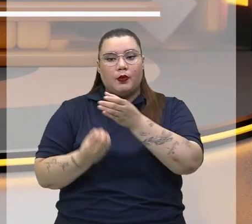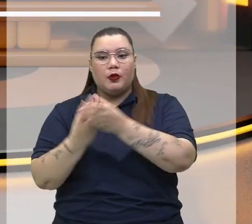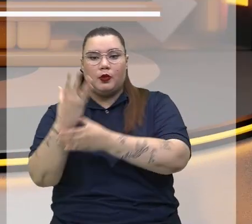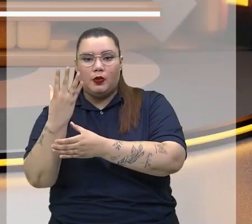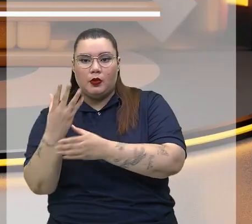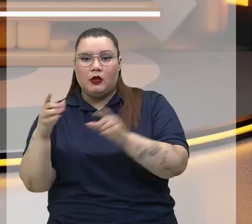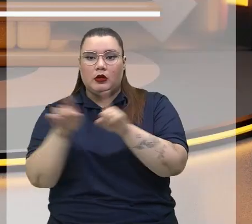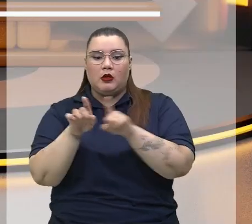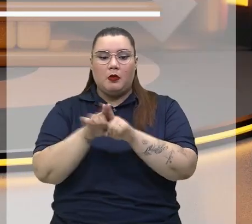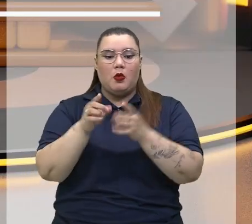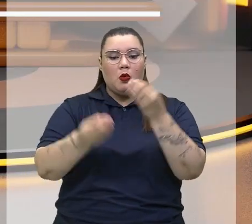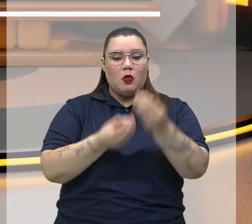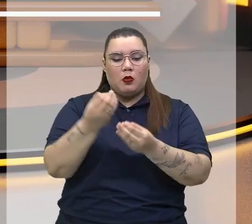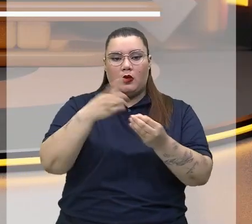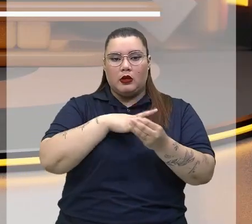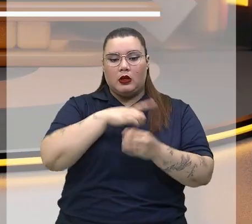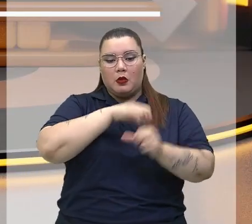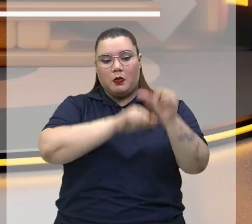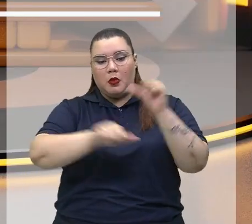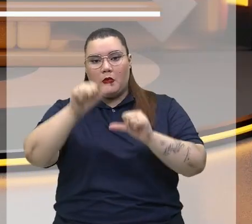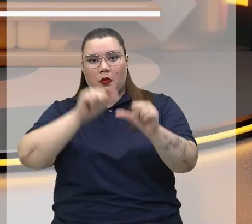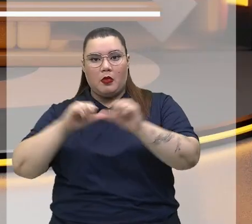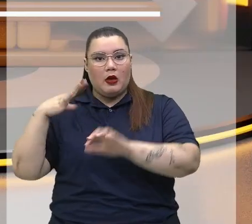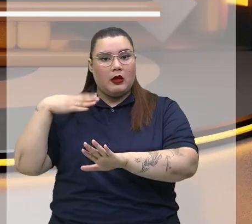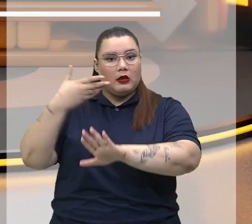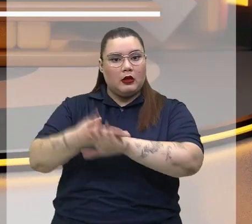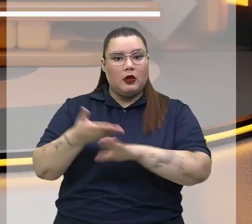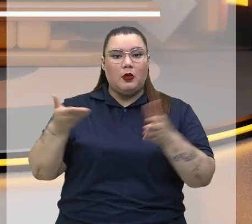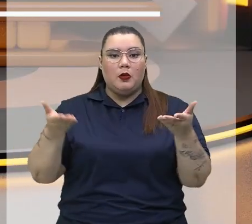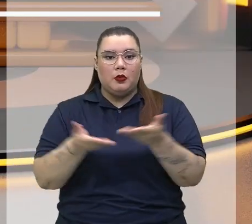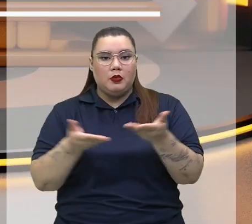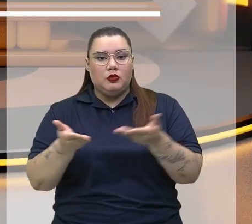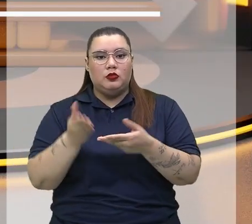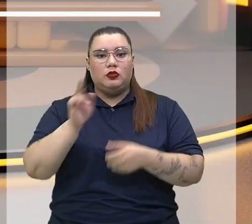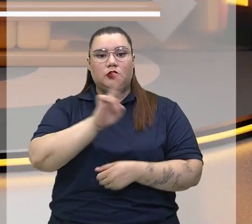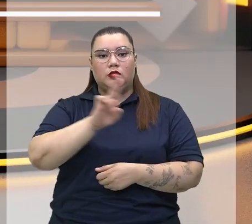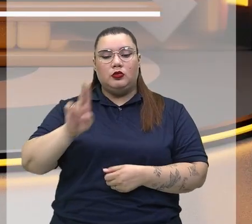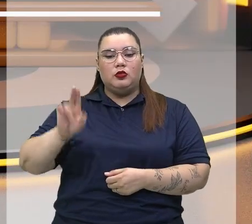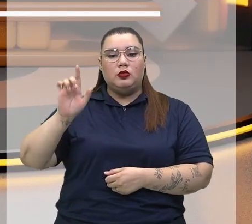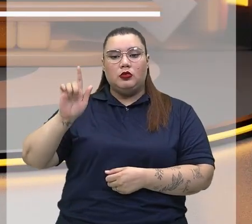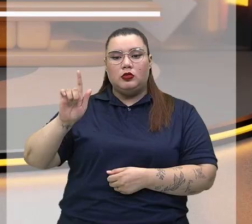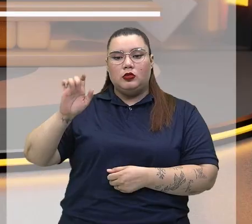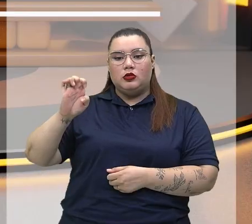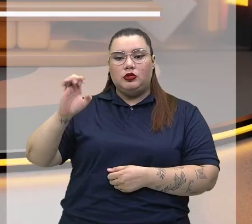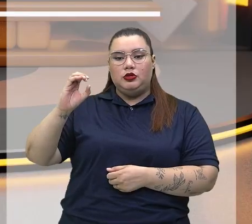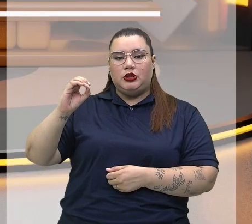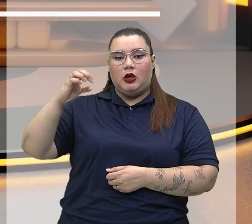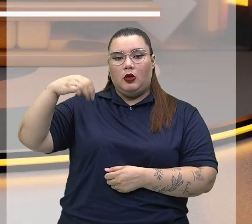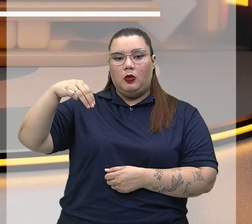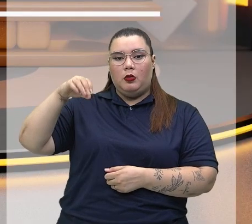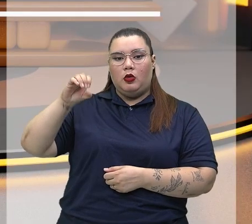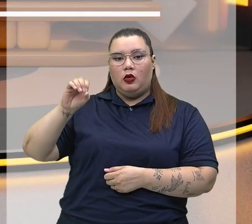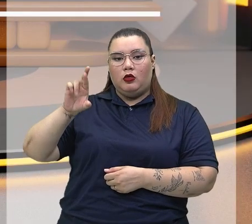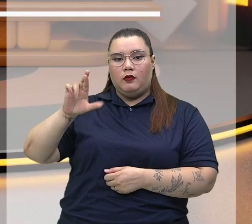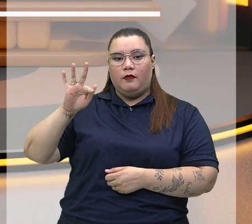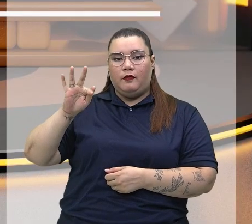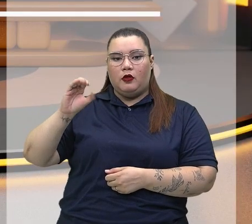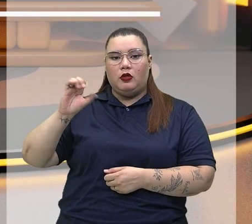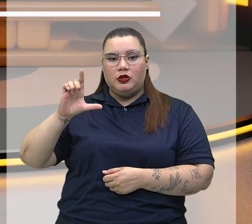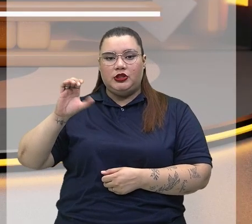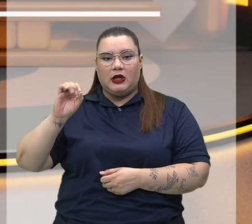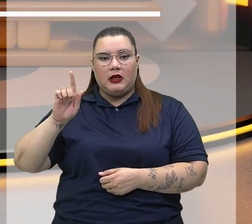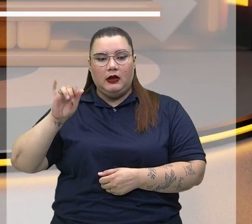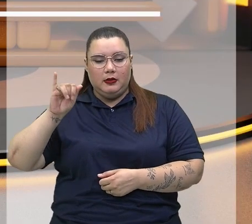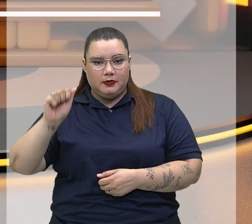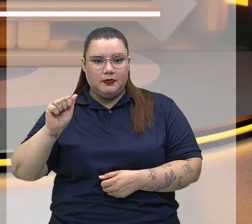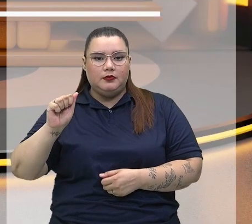ela está se transformando até hoje, é chamada de geomorfologia. Vamos